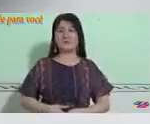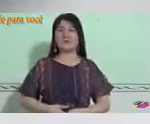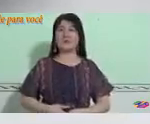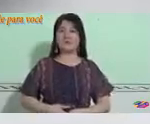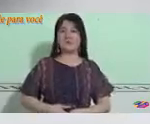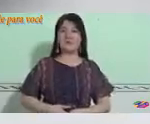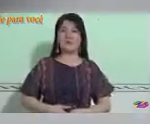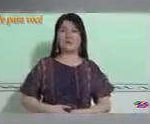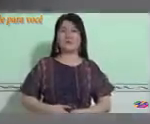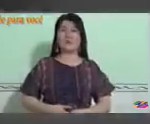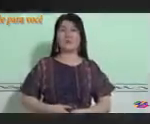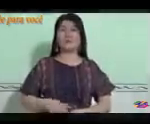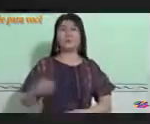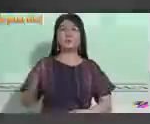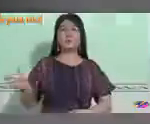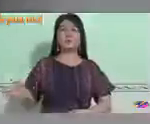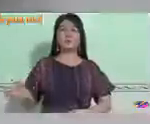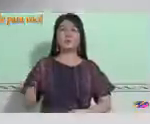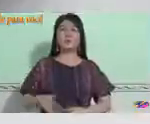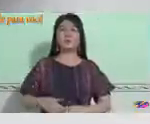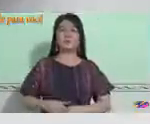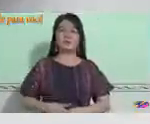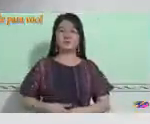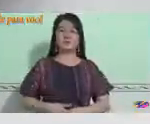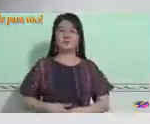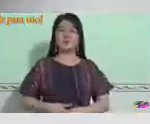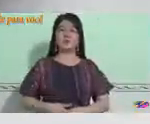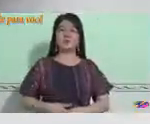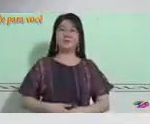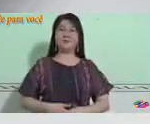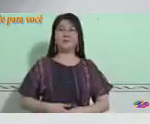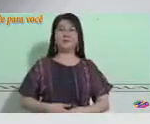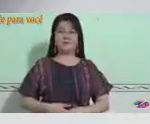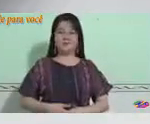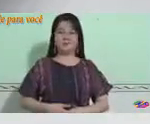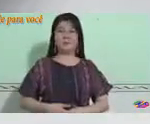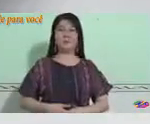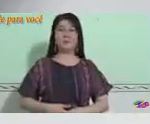os sintomas como inchaço, vermelhidão, coceira e descamação.